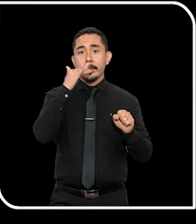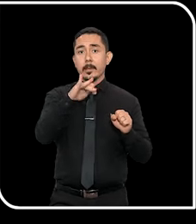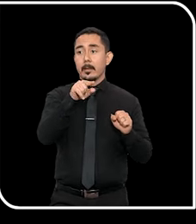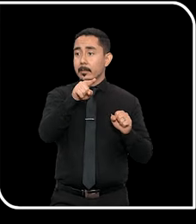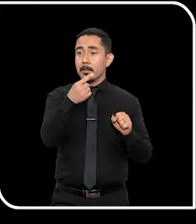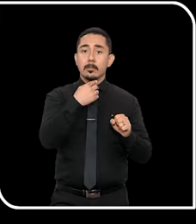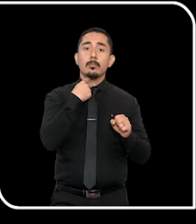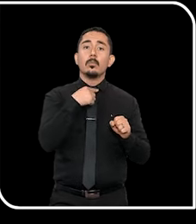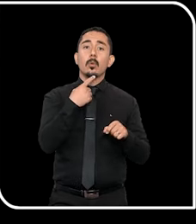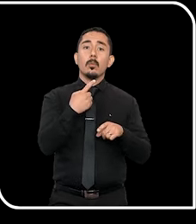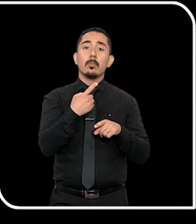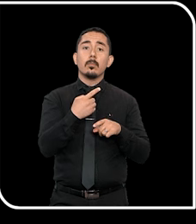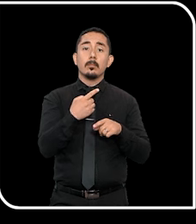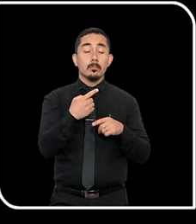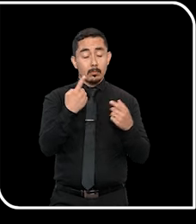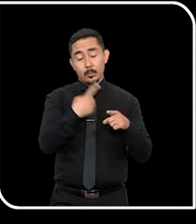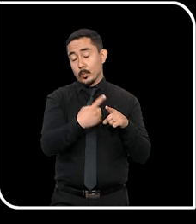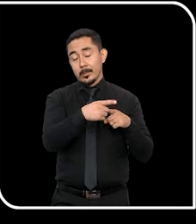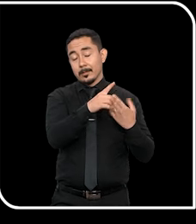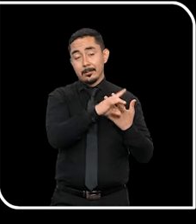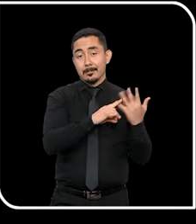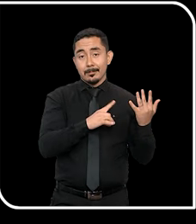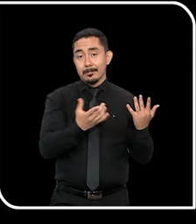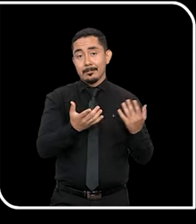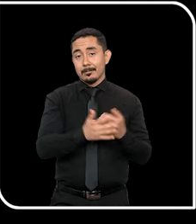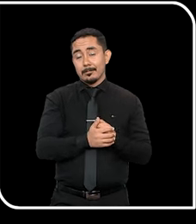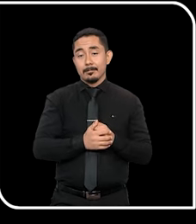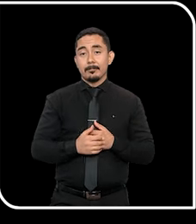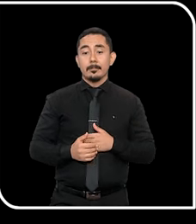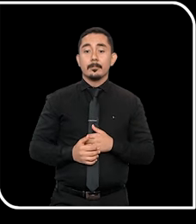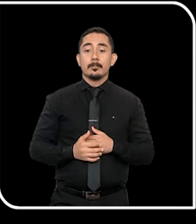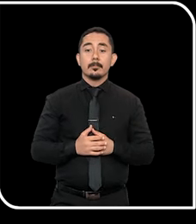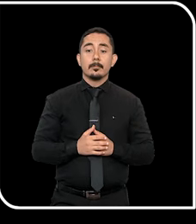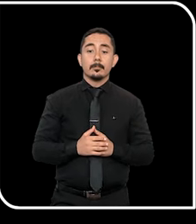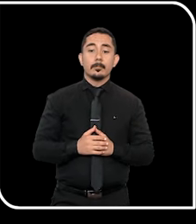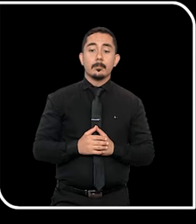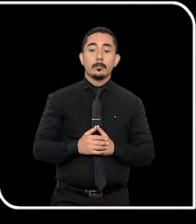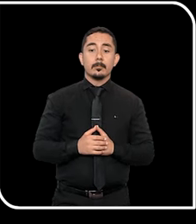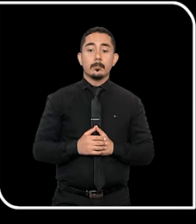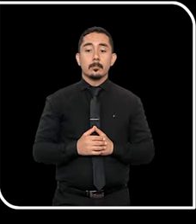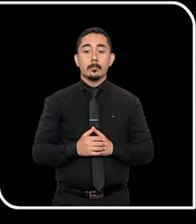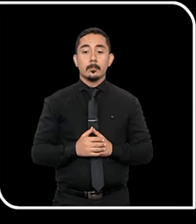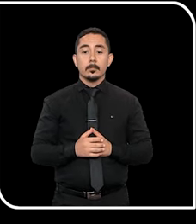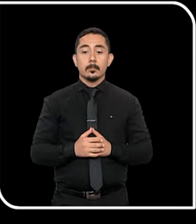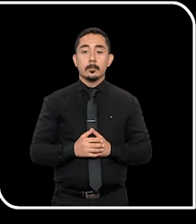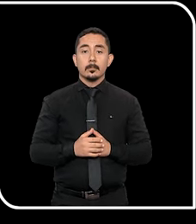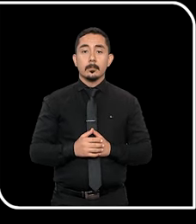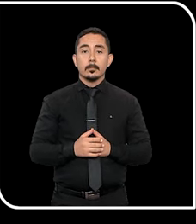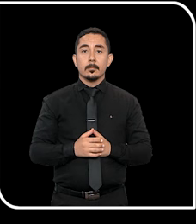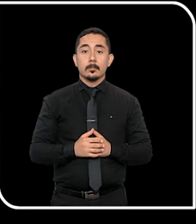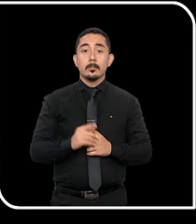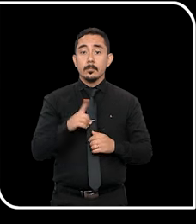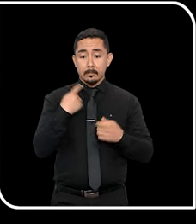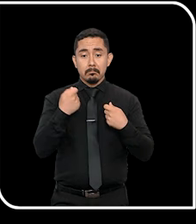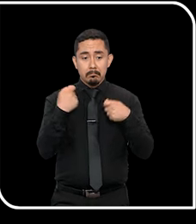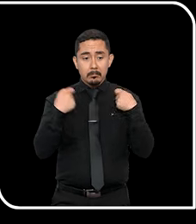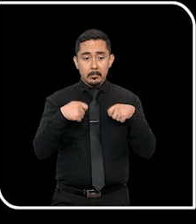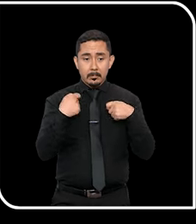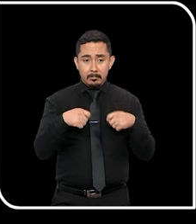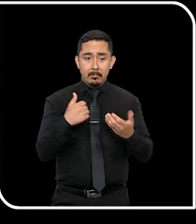nada quando aquela criança pode tudo que ela quiser a gente precisa de formação de